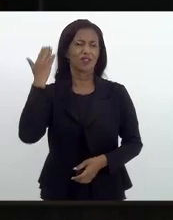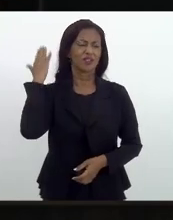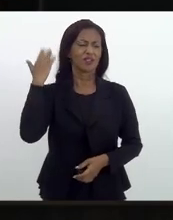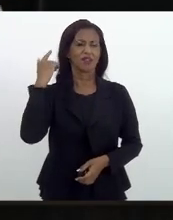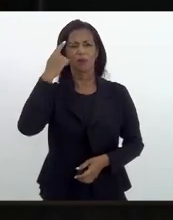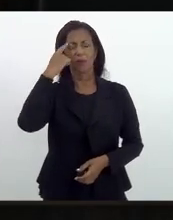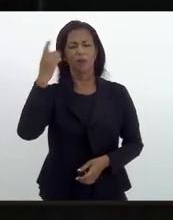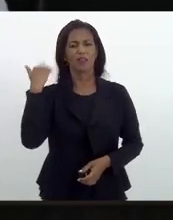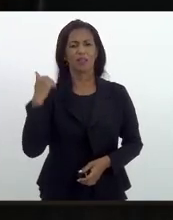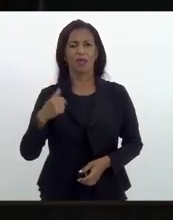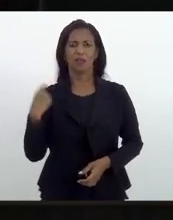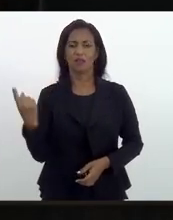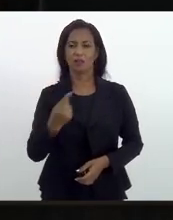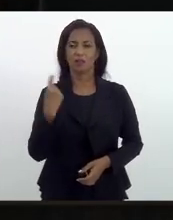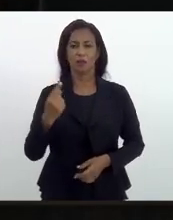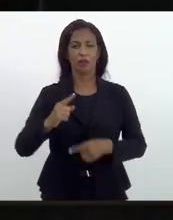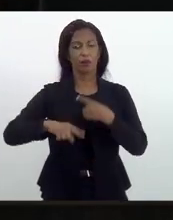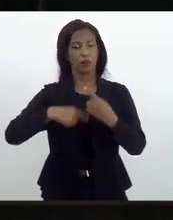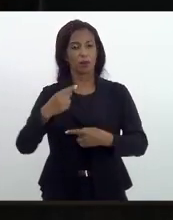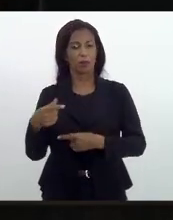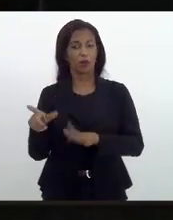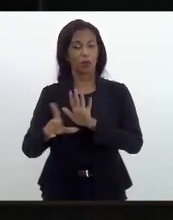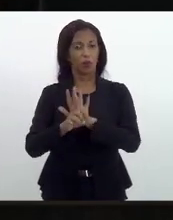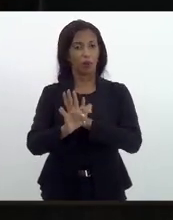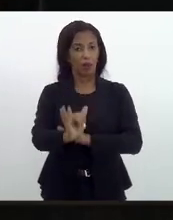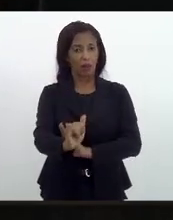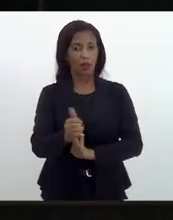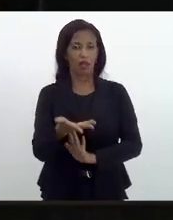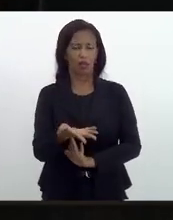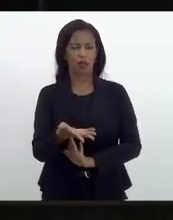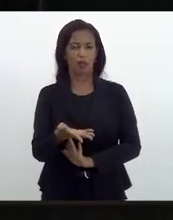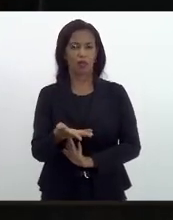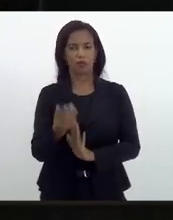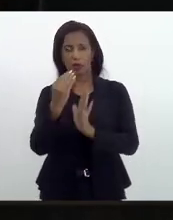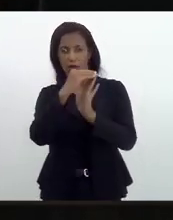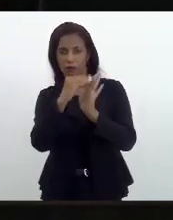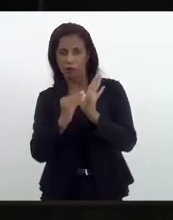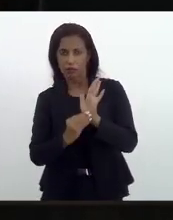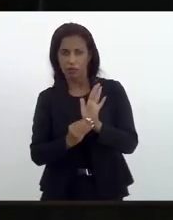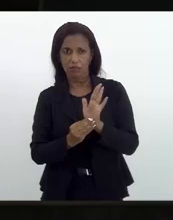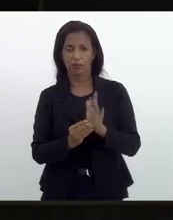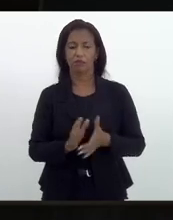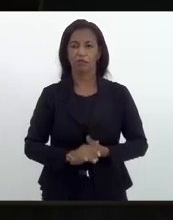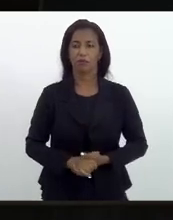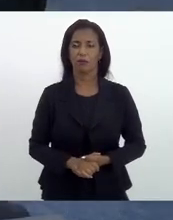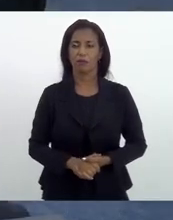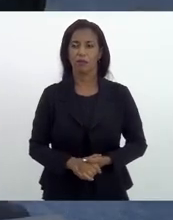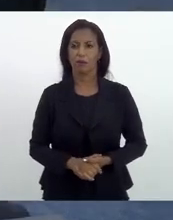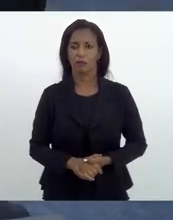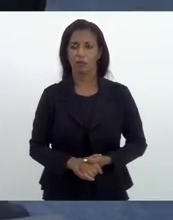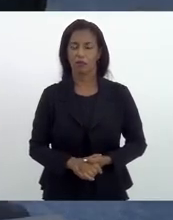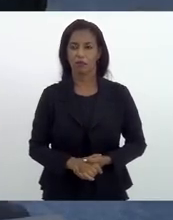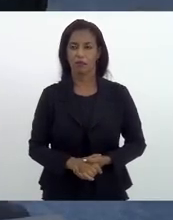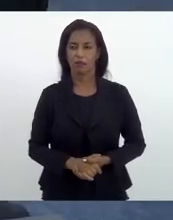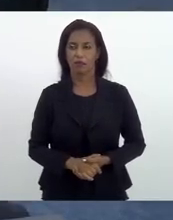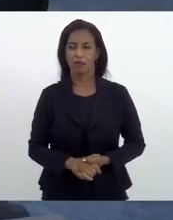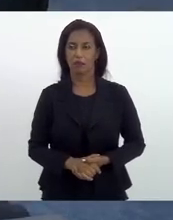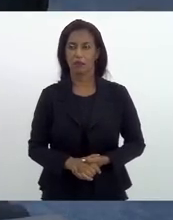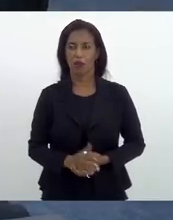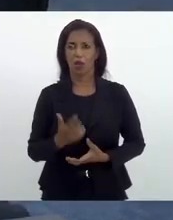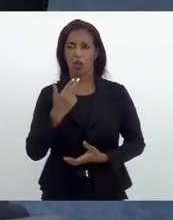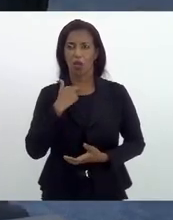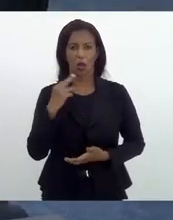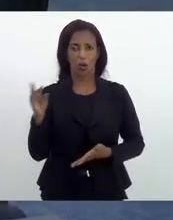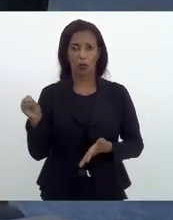passada e nós vamos depois fazer uma lei aqui criando os critérios. Isso já está. Mas a gente não pode já incluir 30